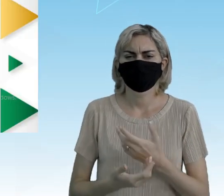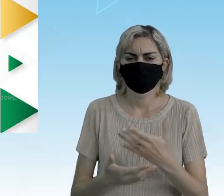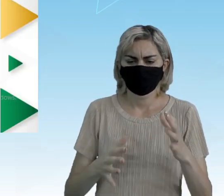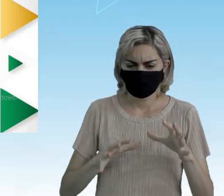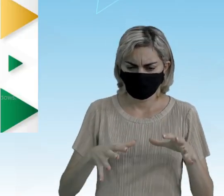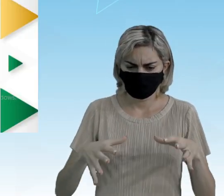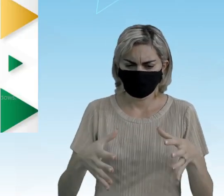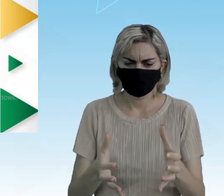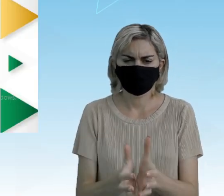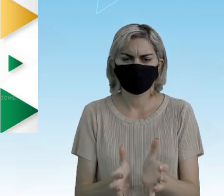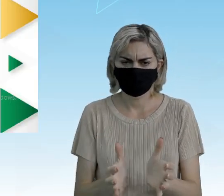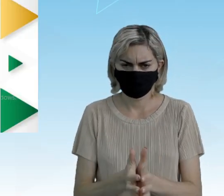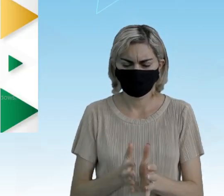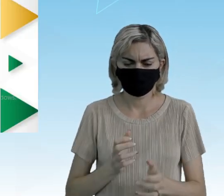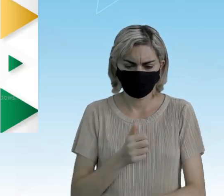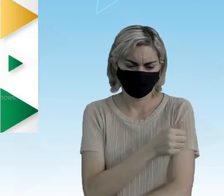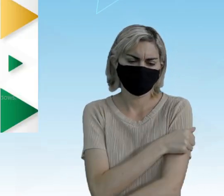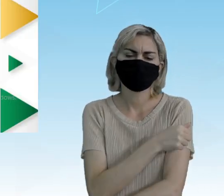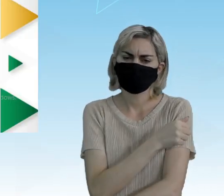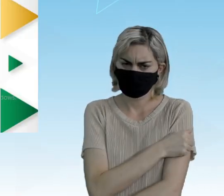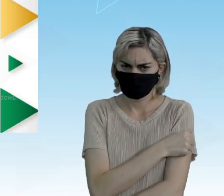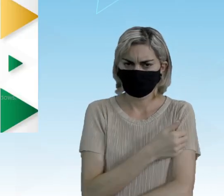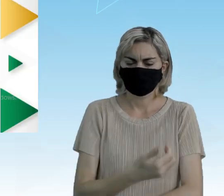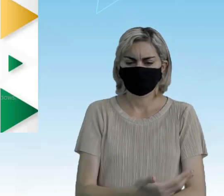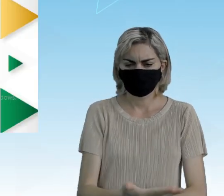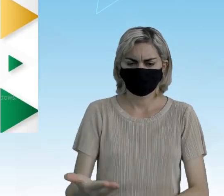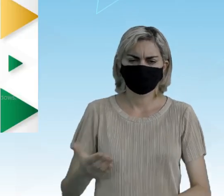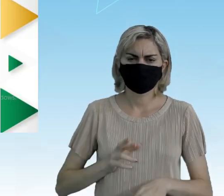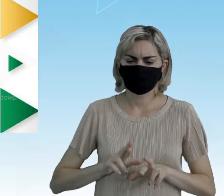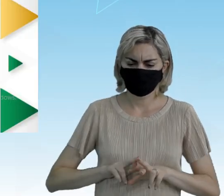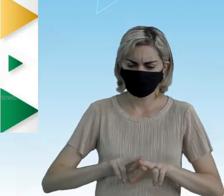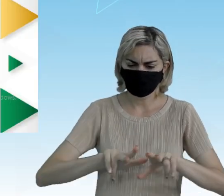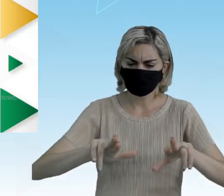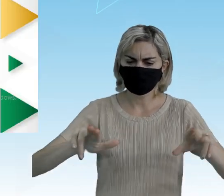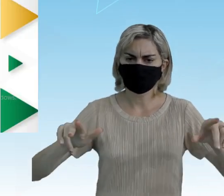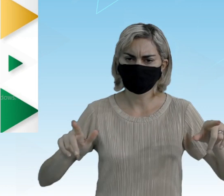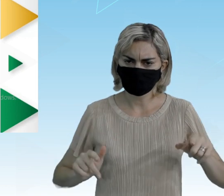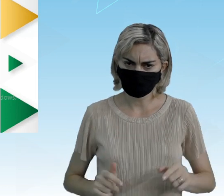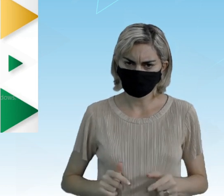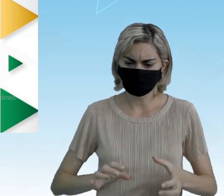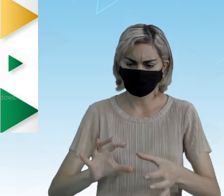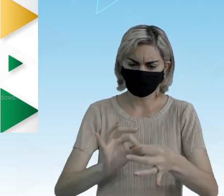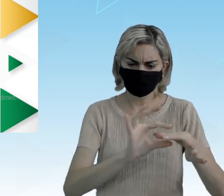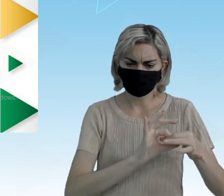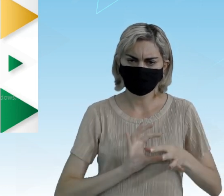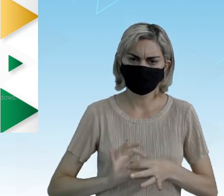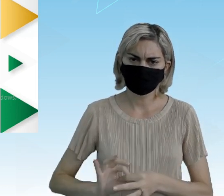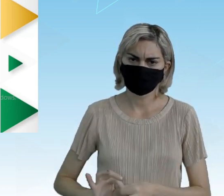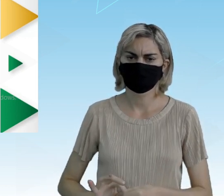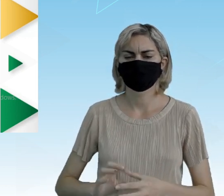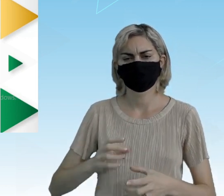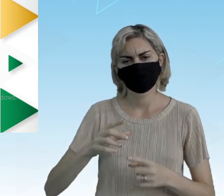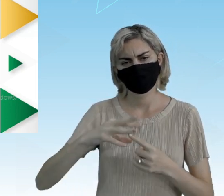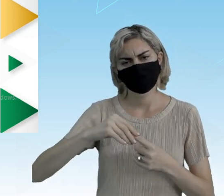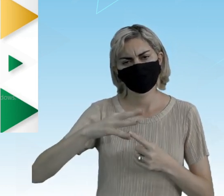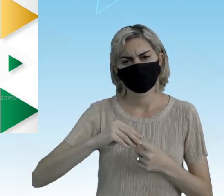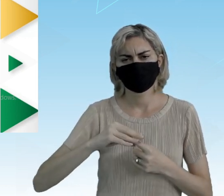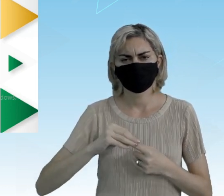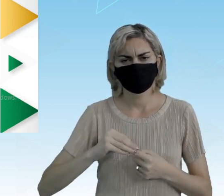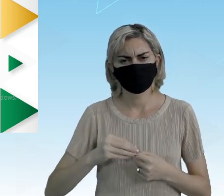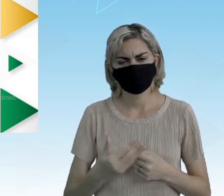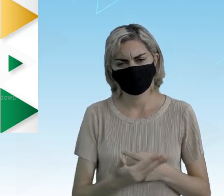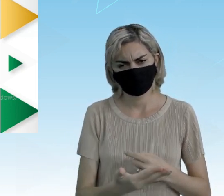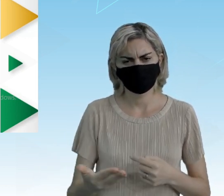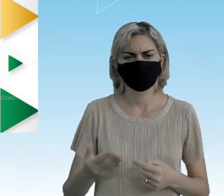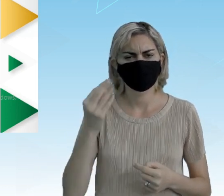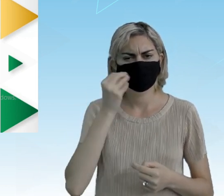um grupo de alunos. Eles estão com vários cordãozinhos amarrados em uma caneta e todos eles